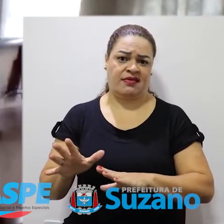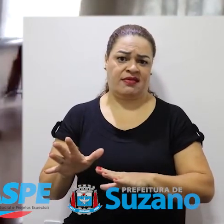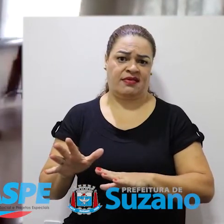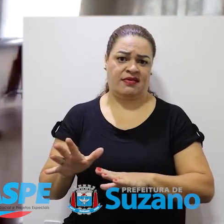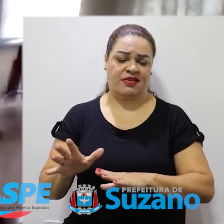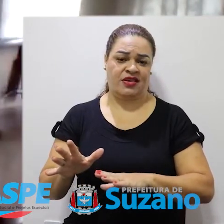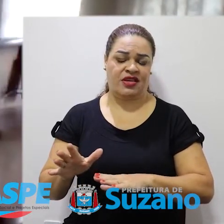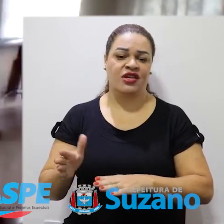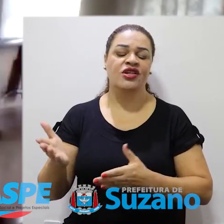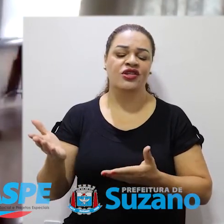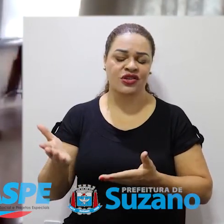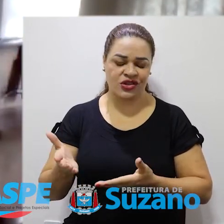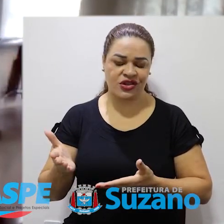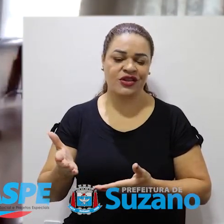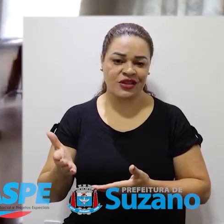já viu algum intérprete